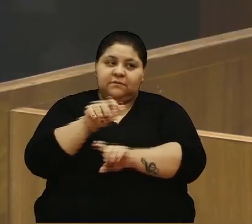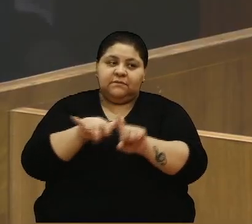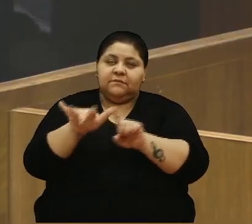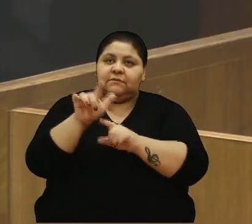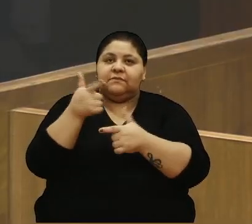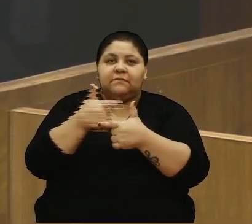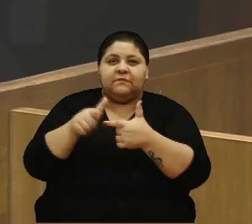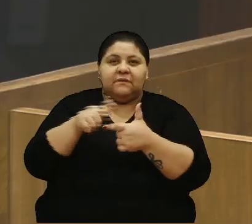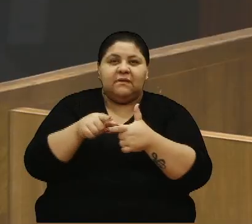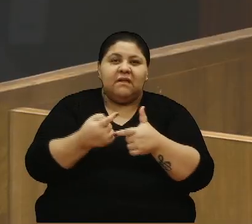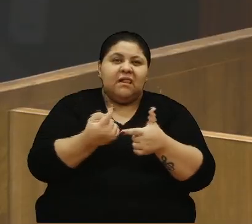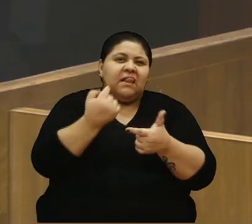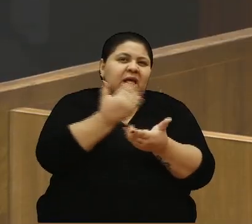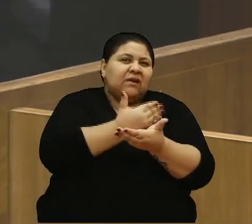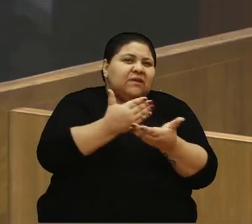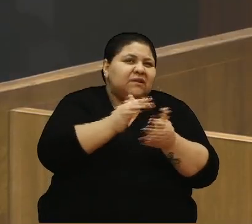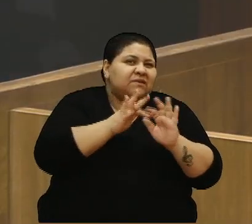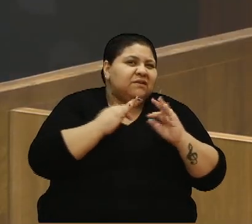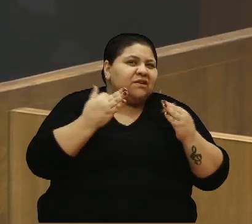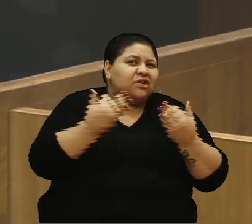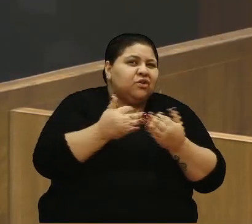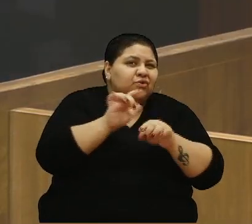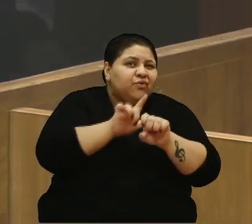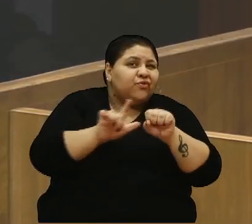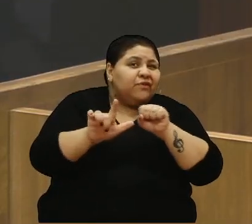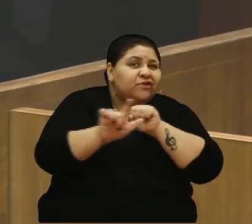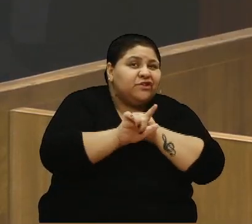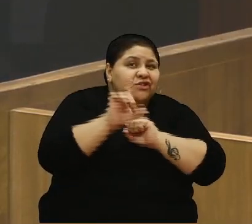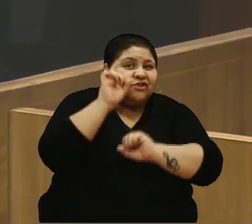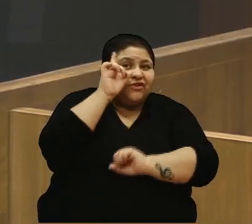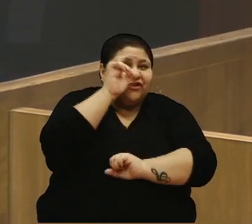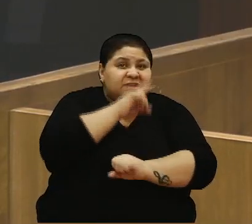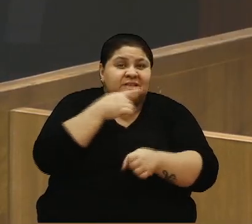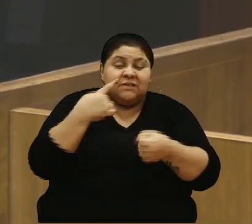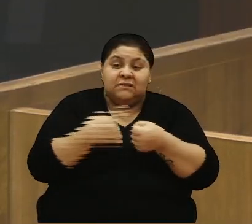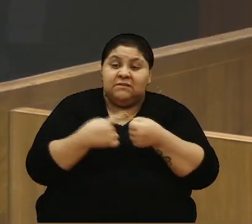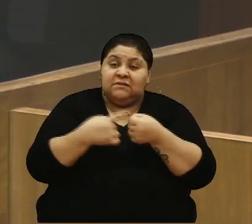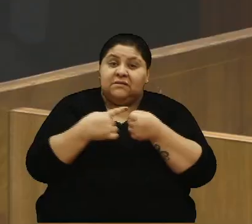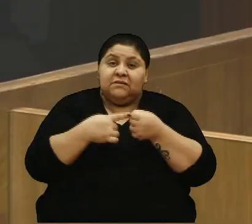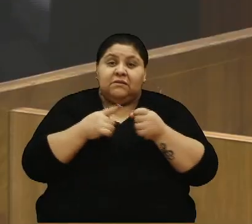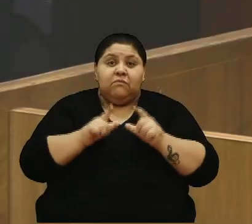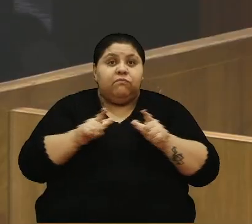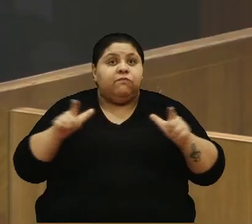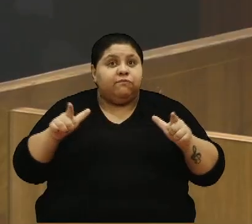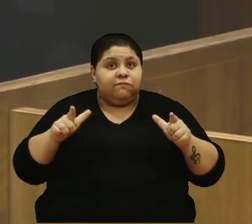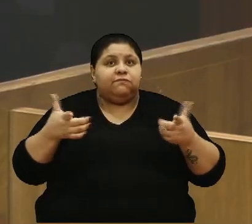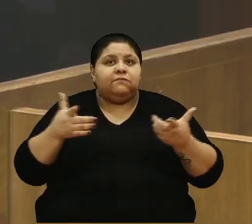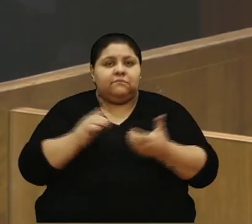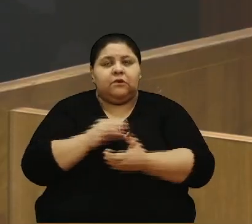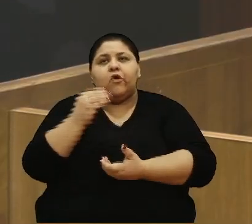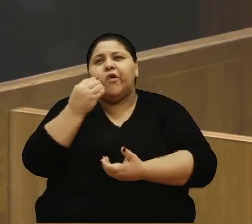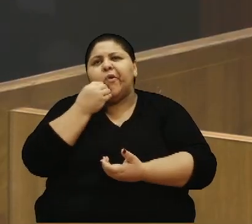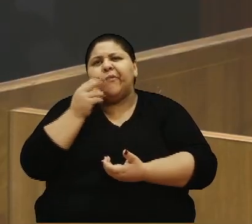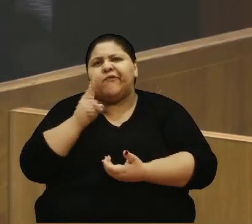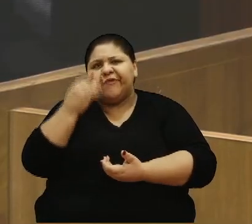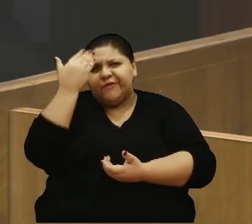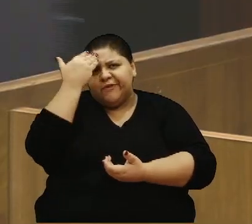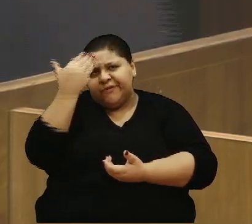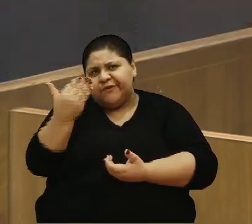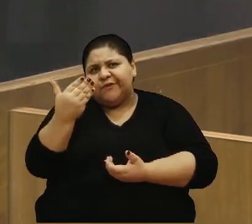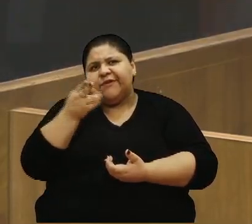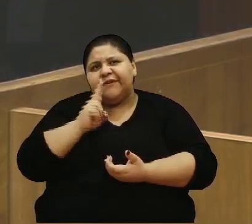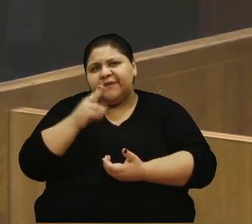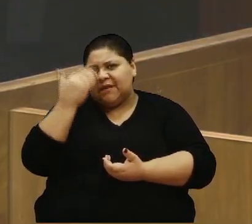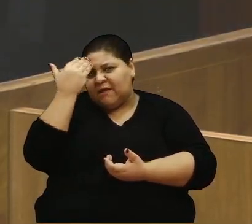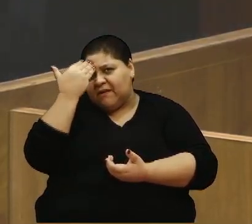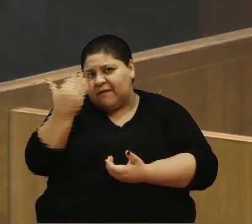problema, lá na ponta da família, dos loteamentos, da dificuldade, cidade grande. E, claro, sempre agradecendo e sempre